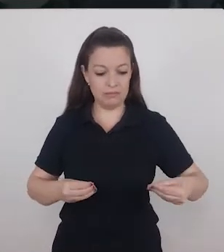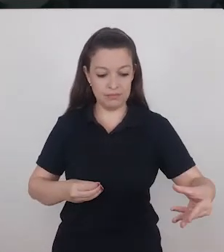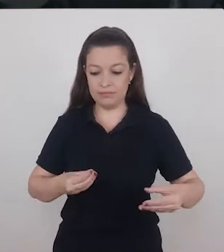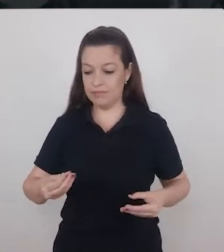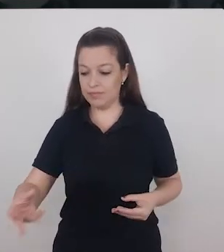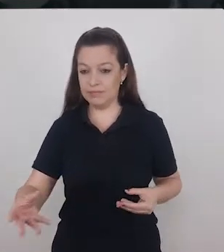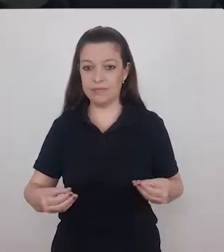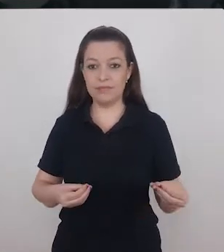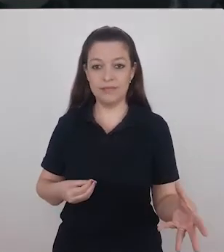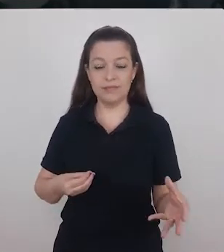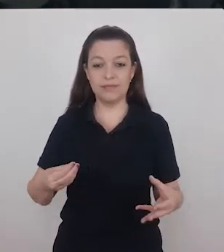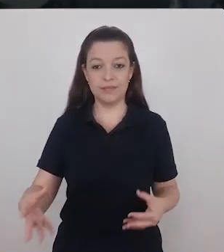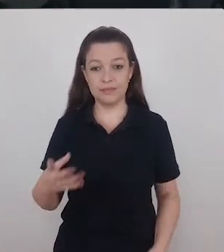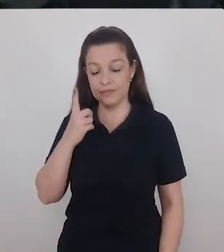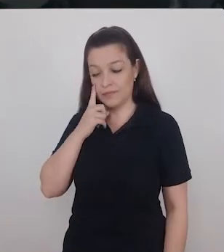aqui.